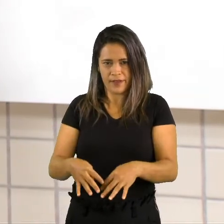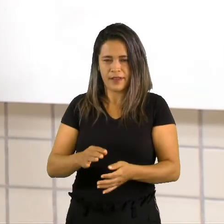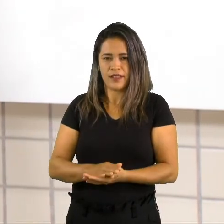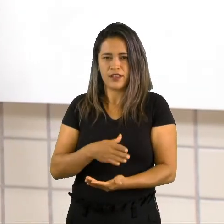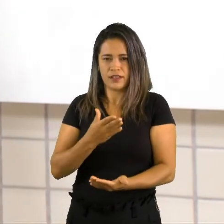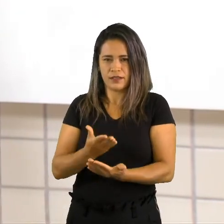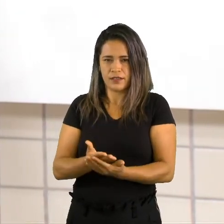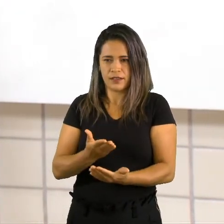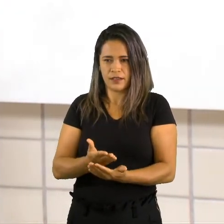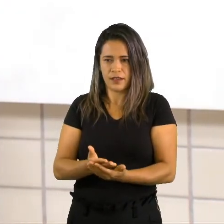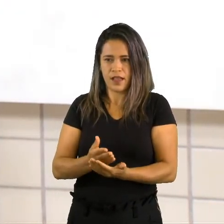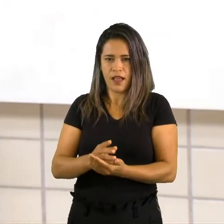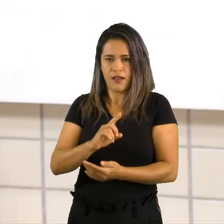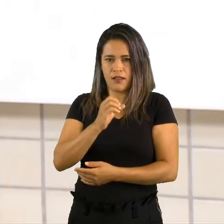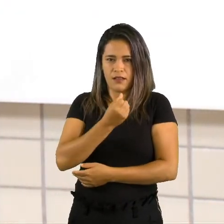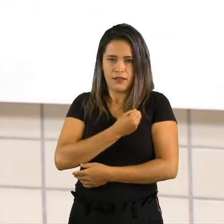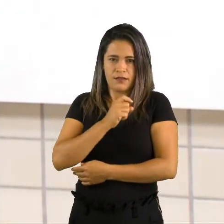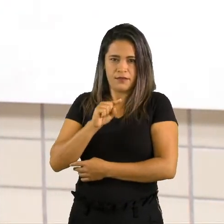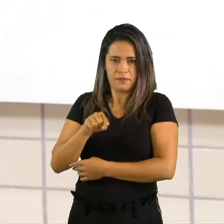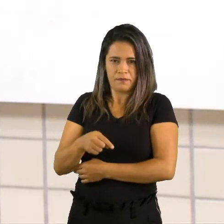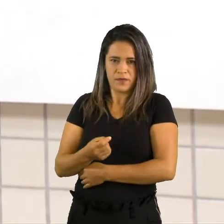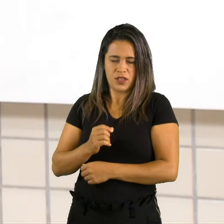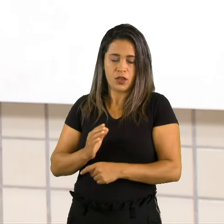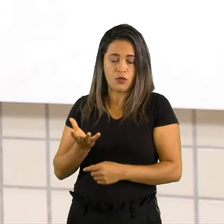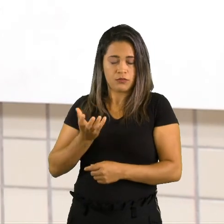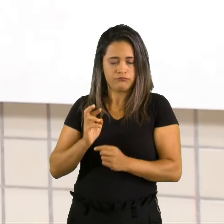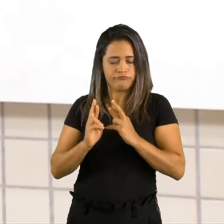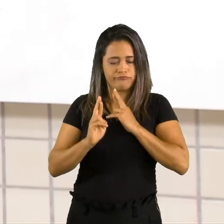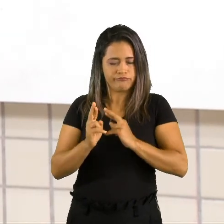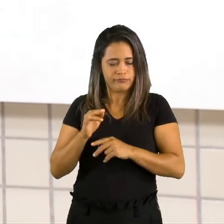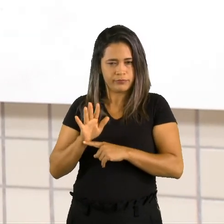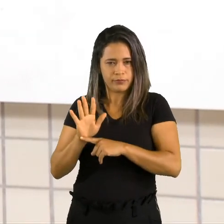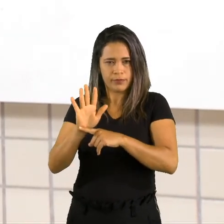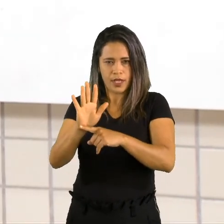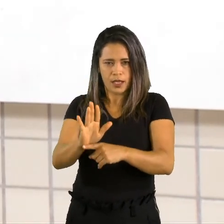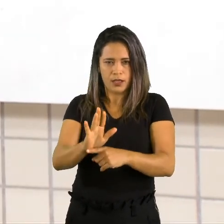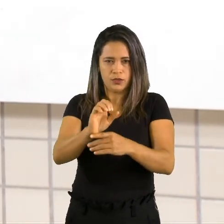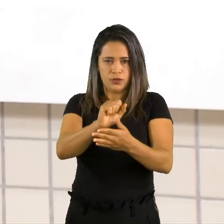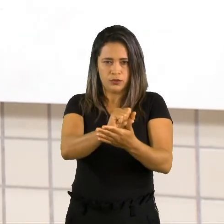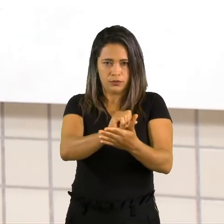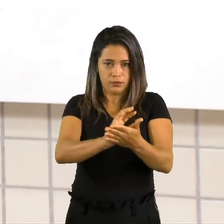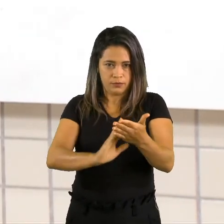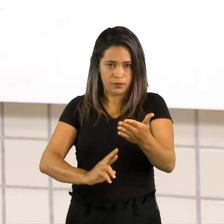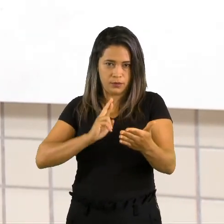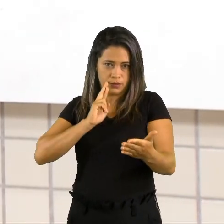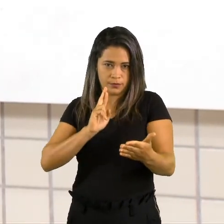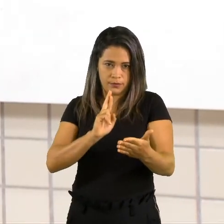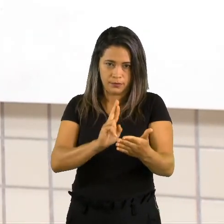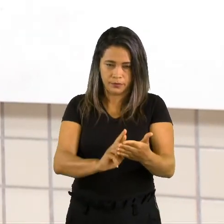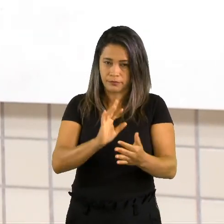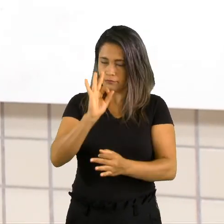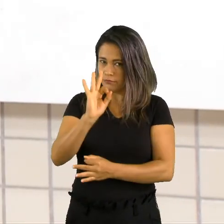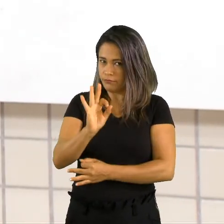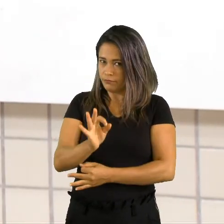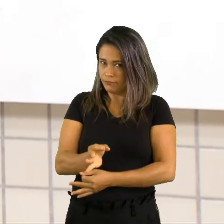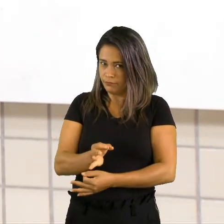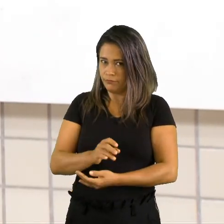aula de décimo, eu espero que ajudem vocês na resolução das atividades, certo,